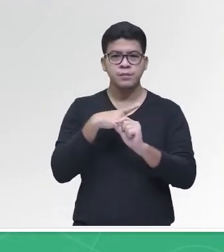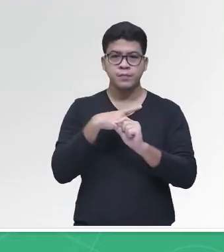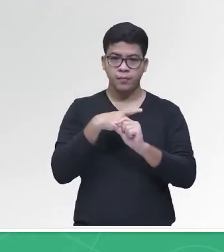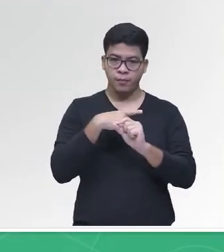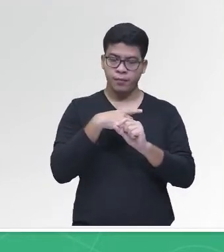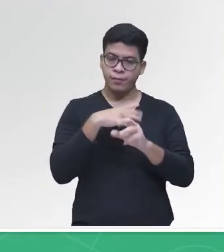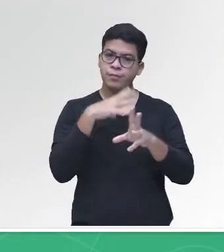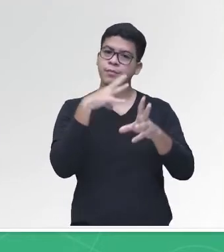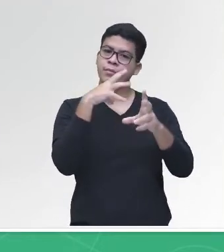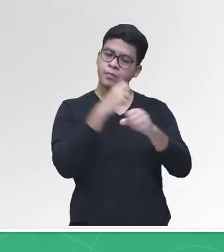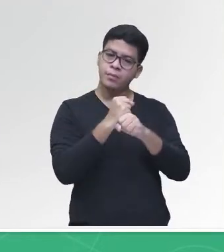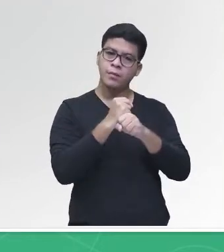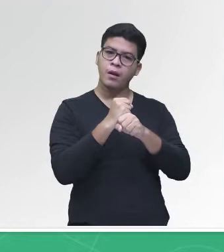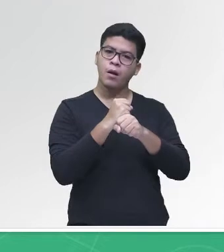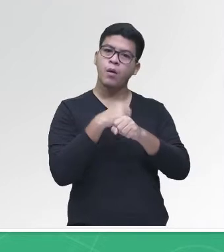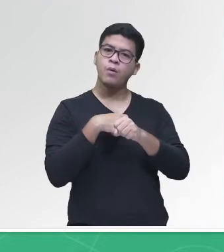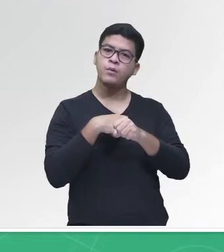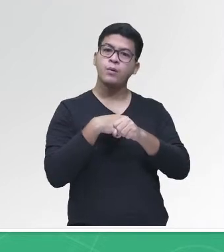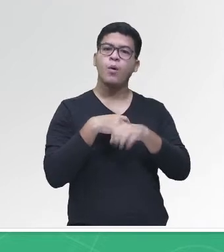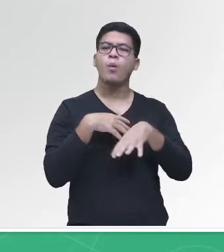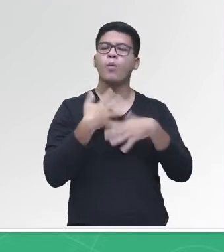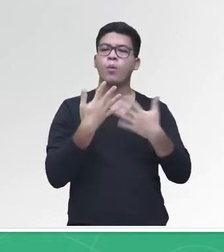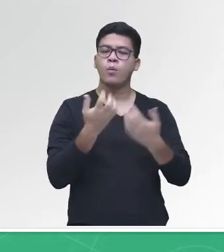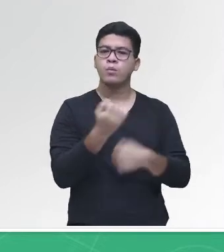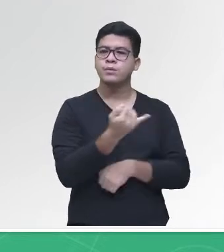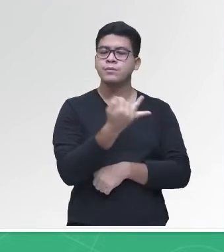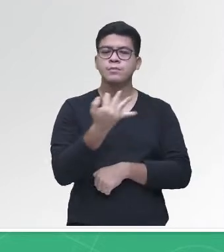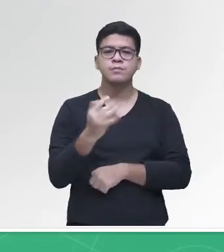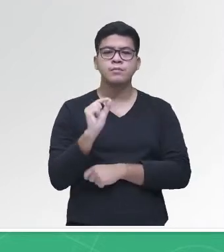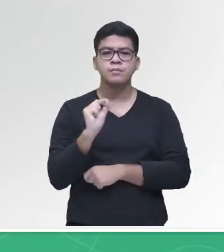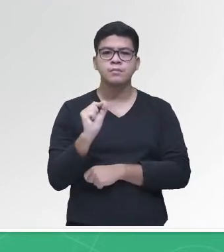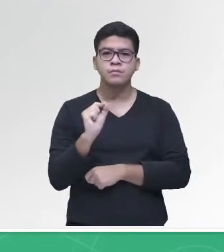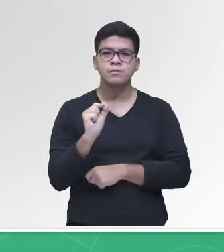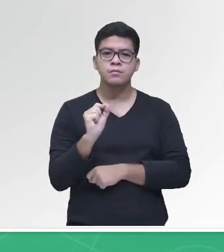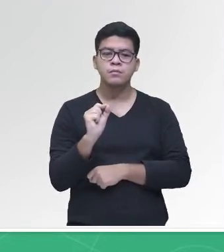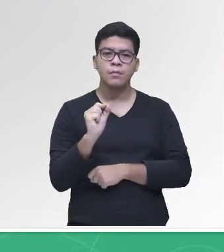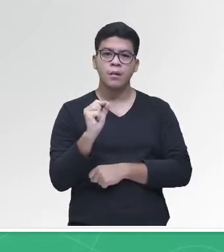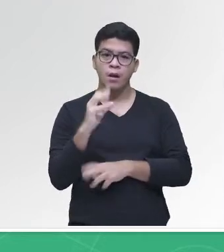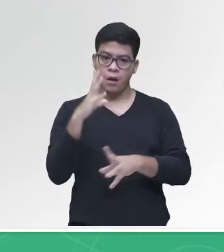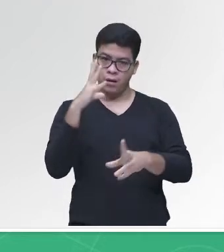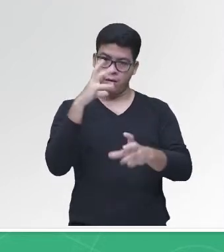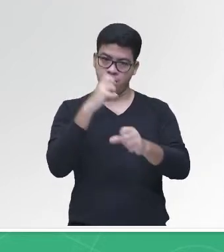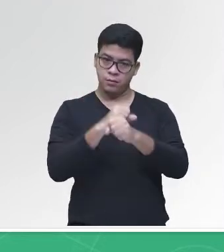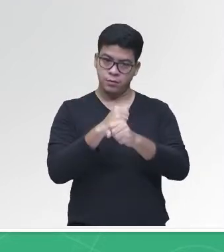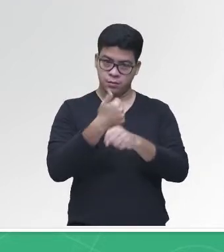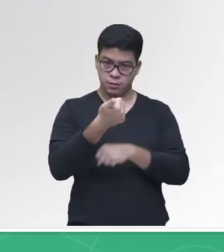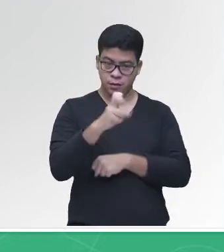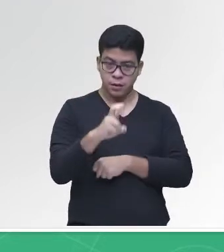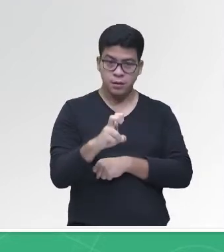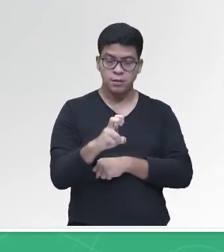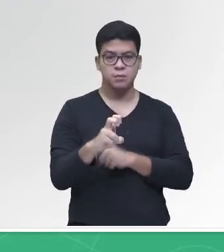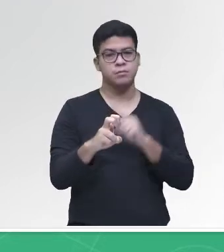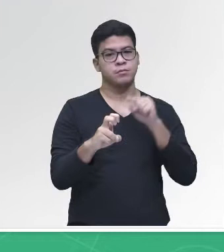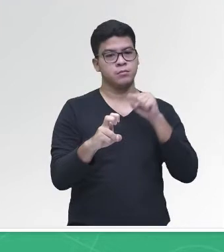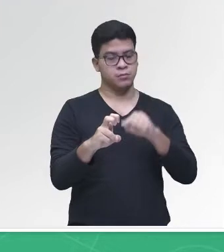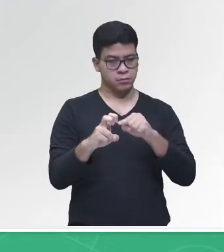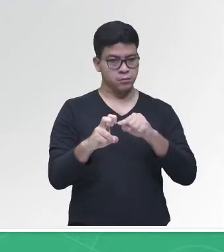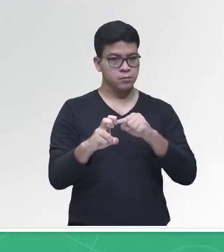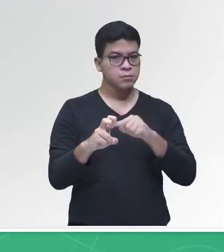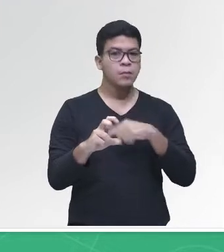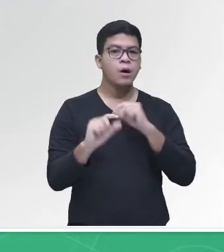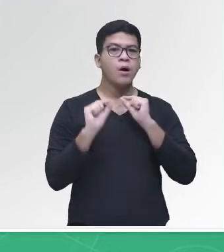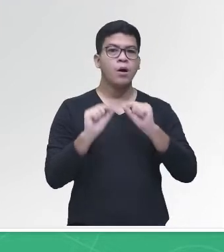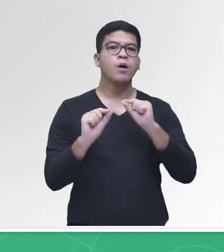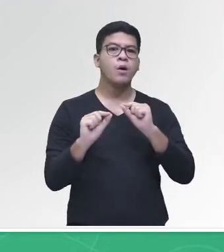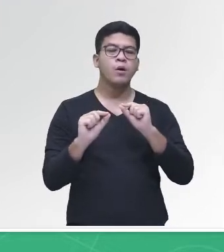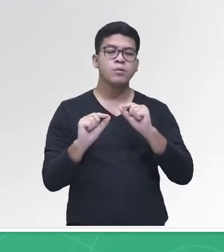11 e menos 6. Vai dar quanto? Temos aqui que vai ser igual a 15. Logo, nós temos aqui